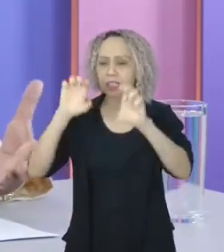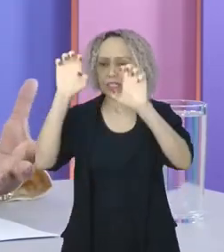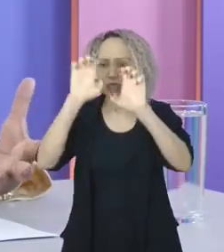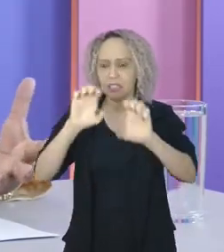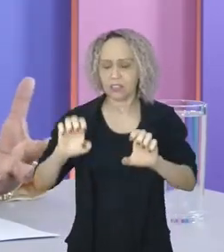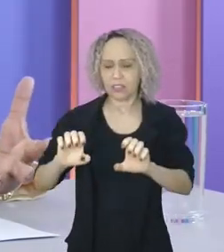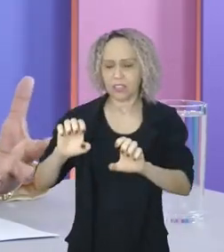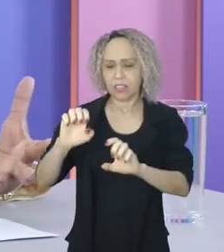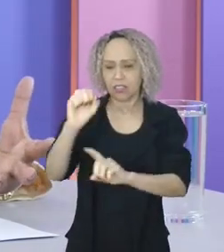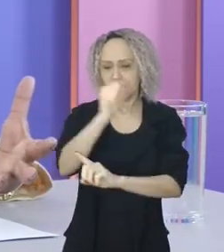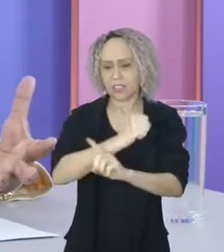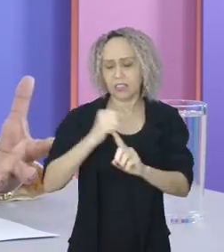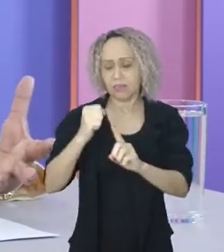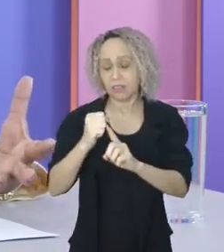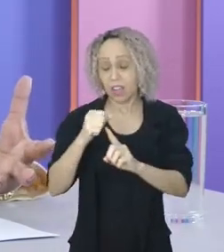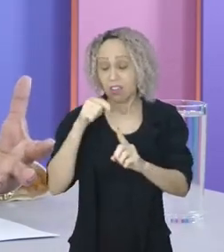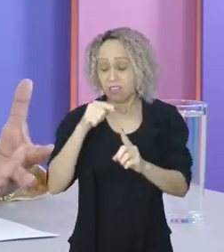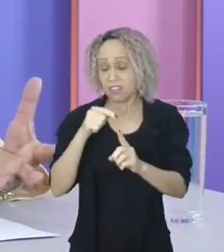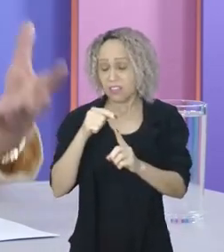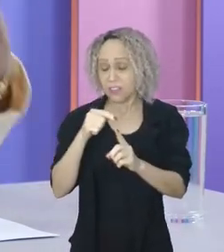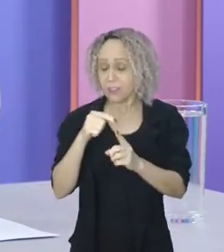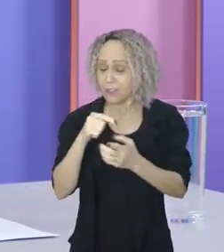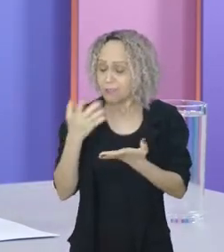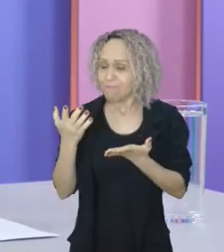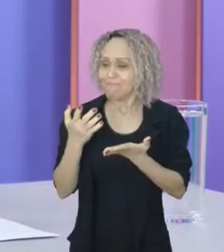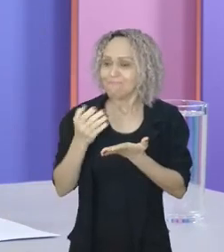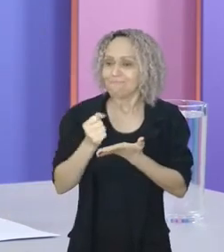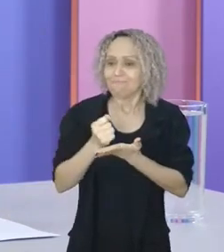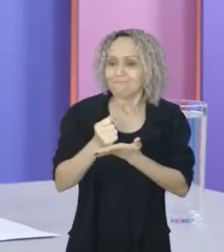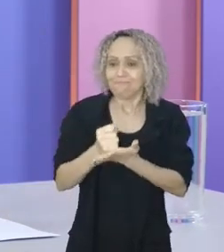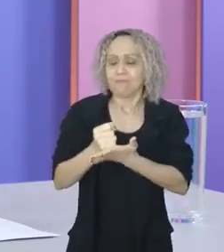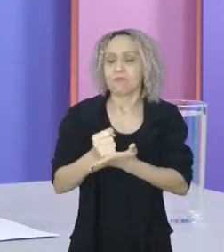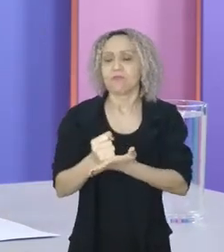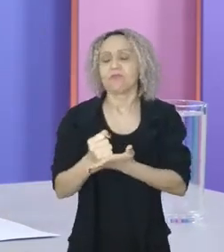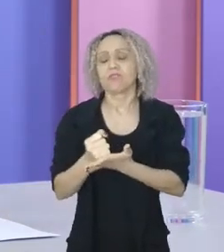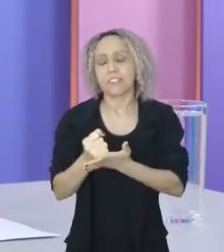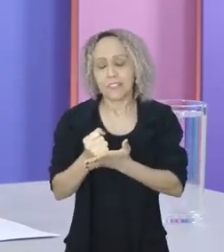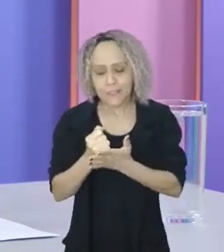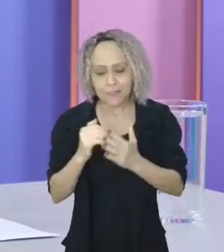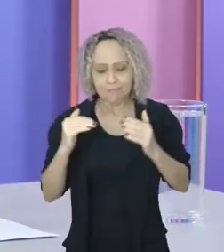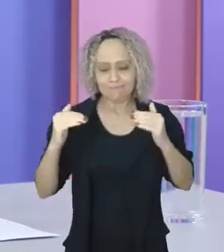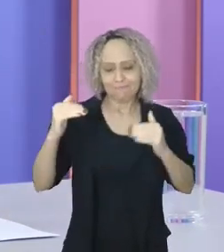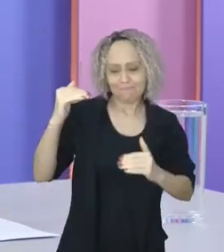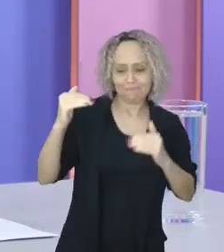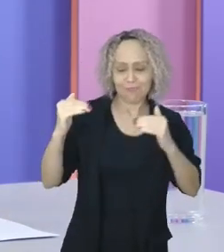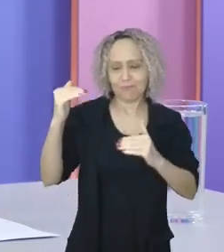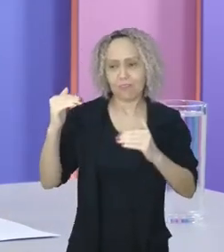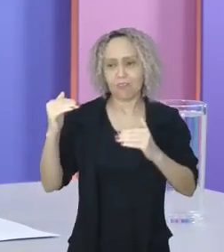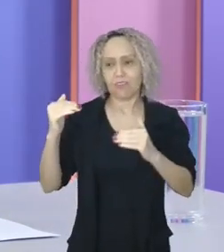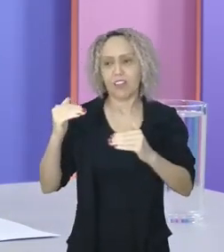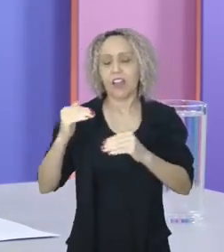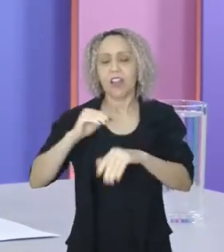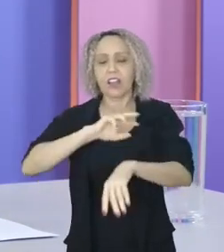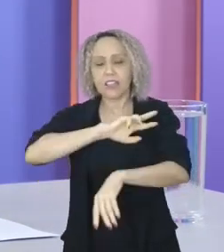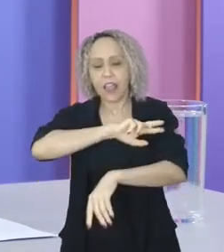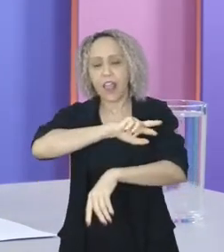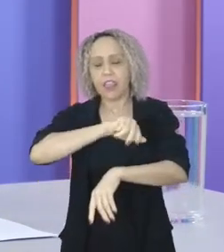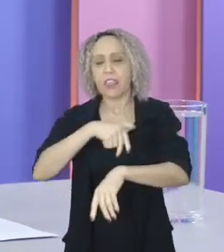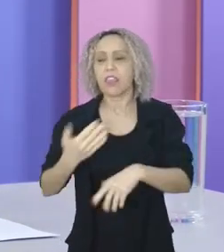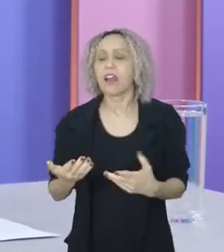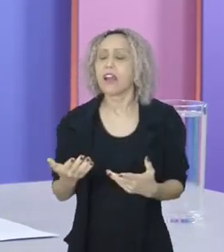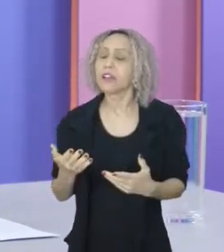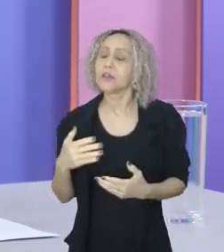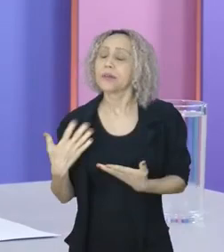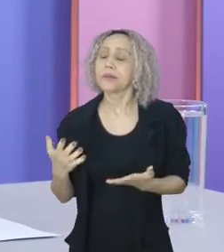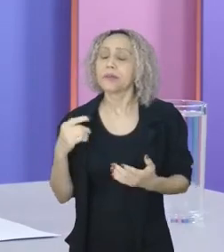das desigualdades sociais, e que, por isso, quando se pensa no Estado brasileiro, quando se pensa em